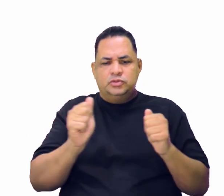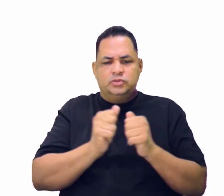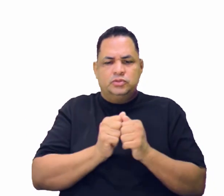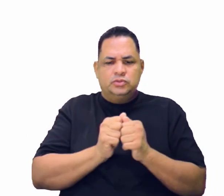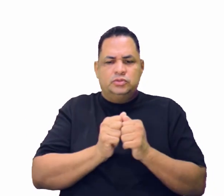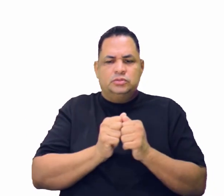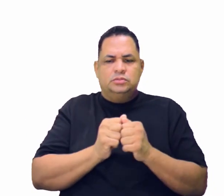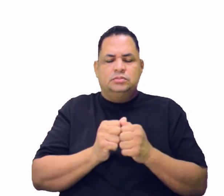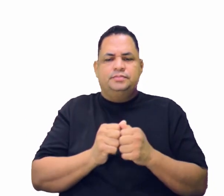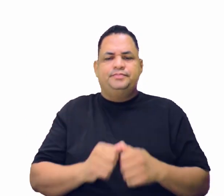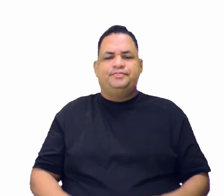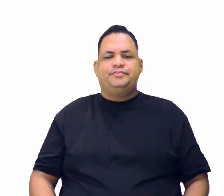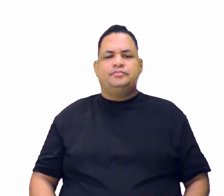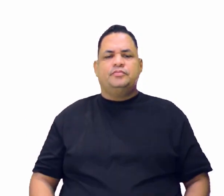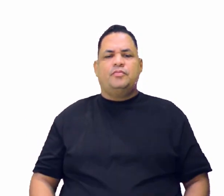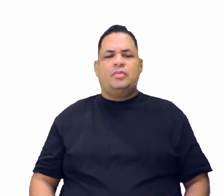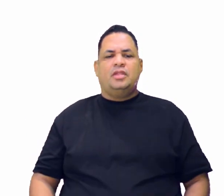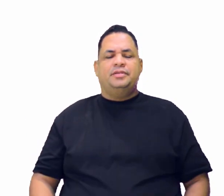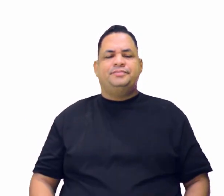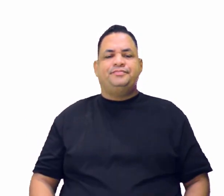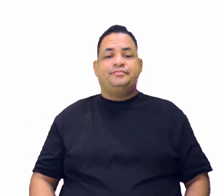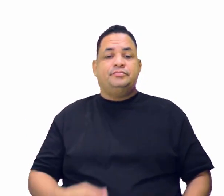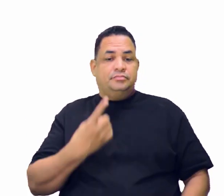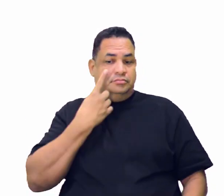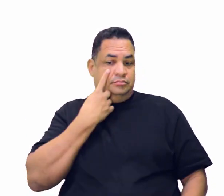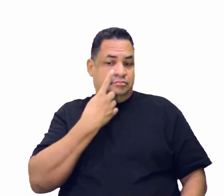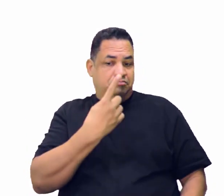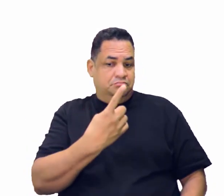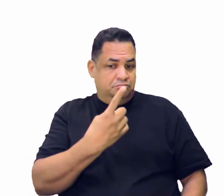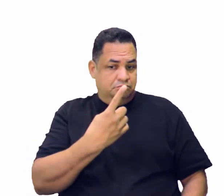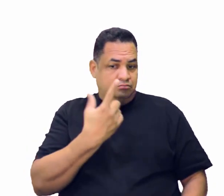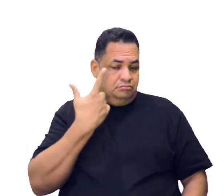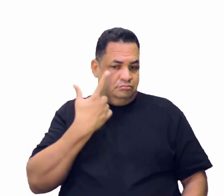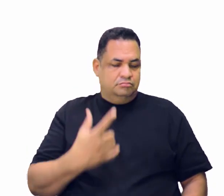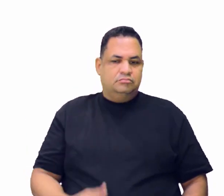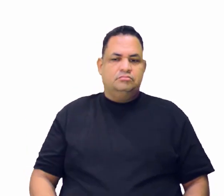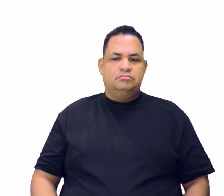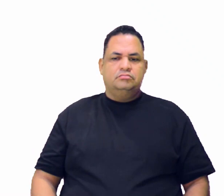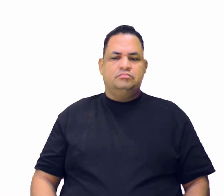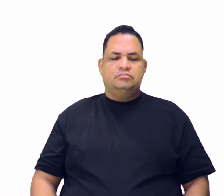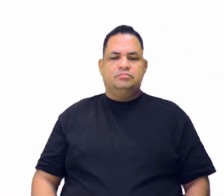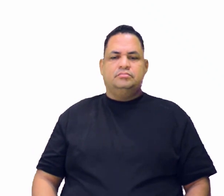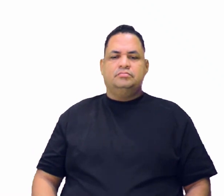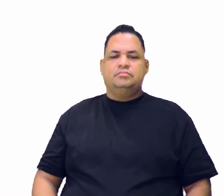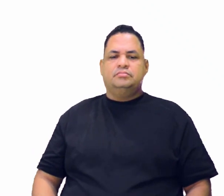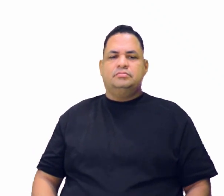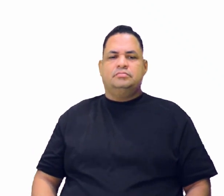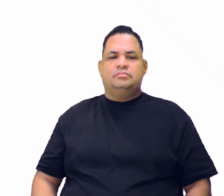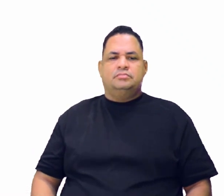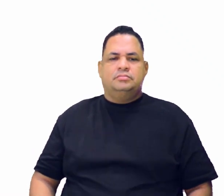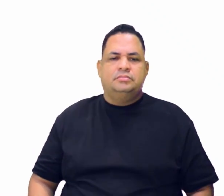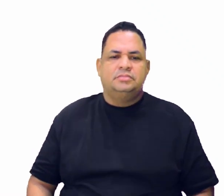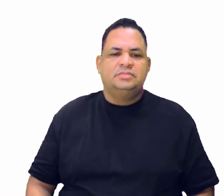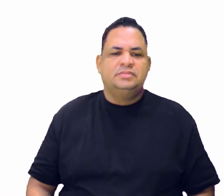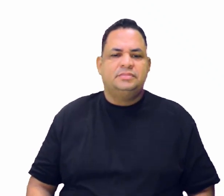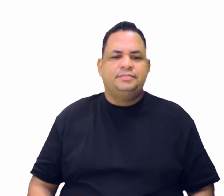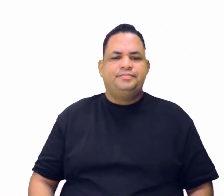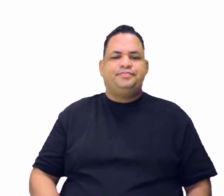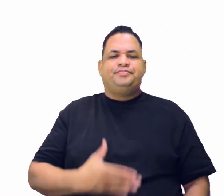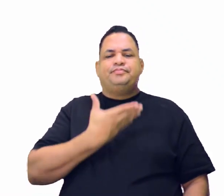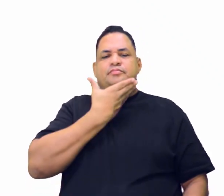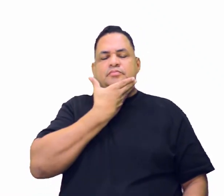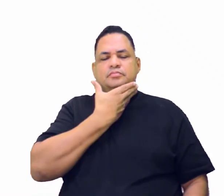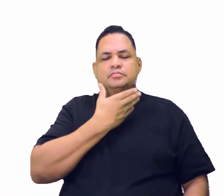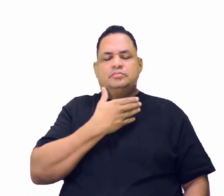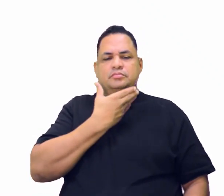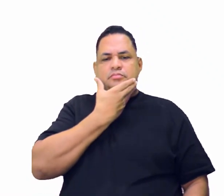acento. Entendeu? Isso que você vai observar. Tá certo? Então aqui eu tenho o primeiro, ó. Pai, por que